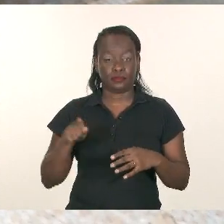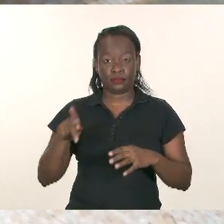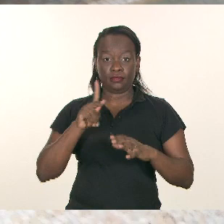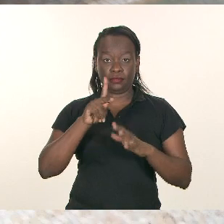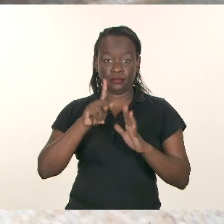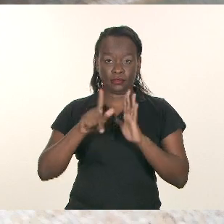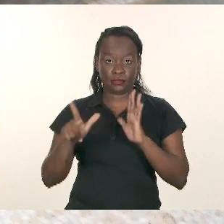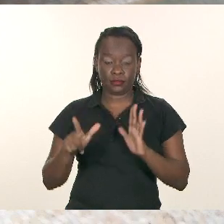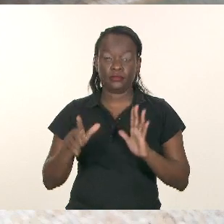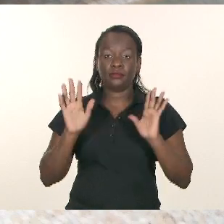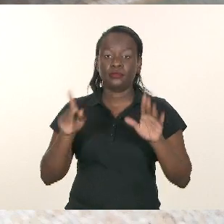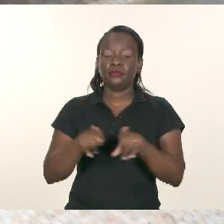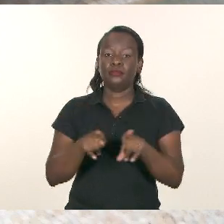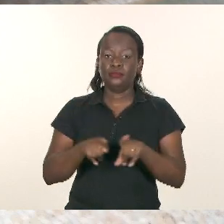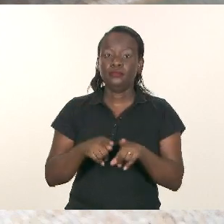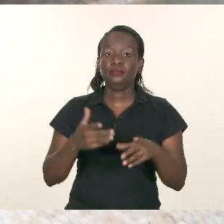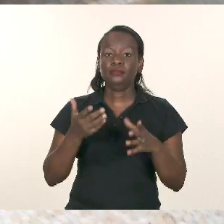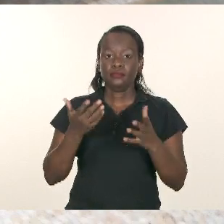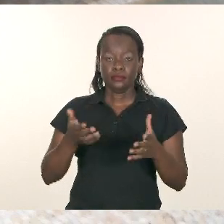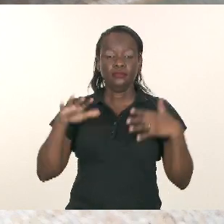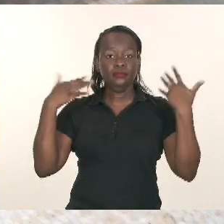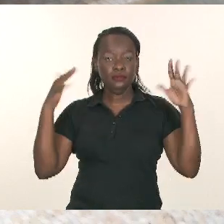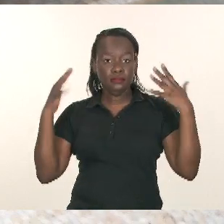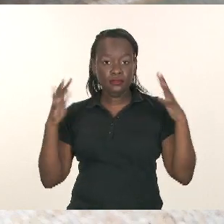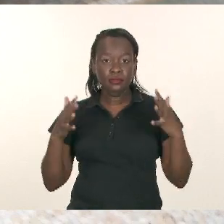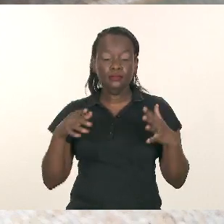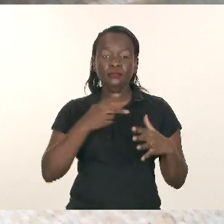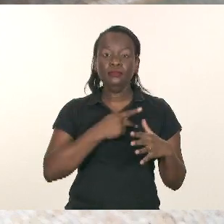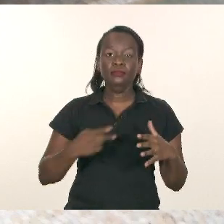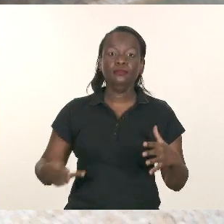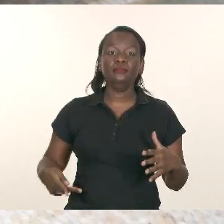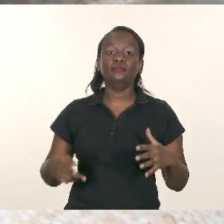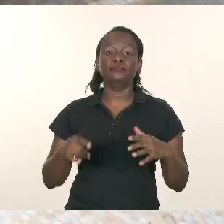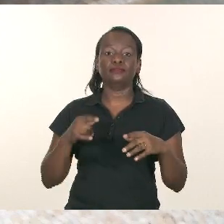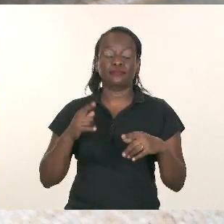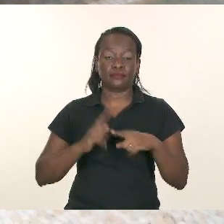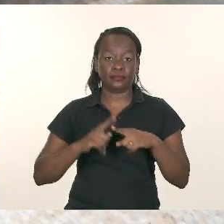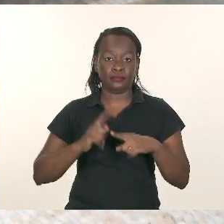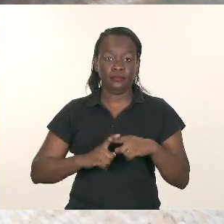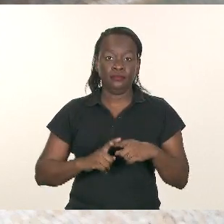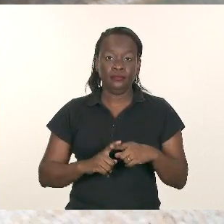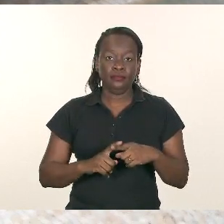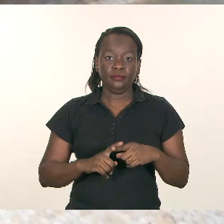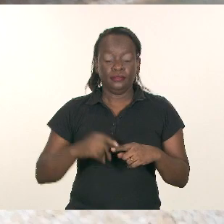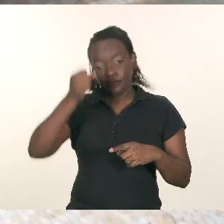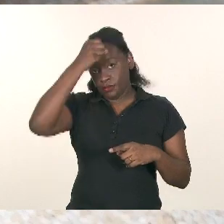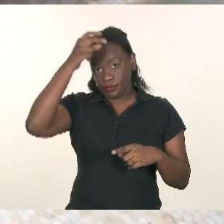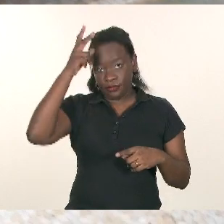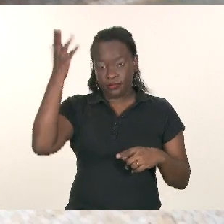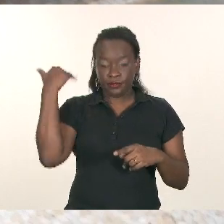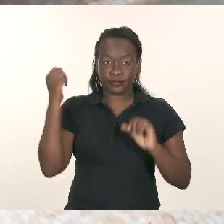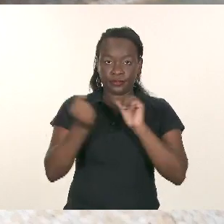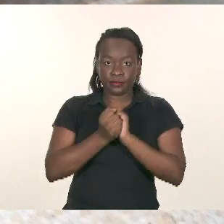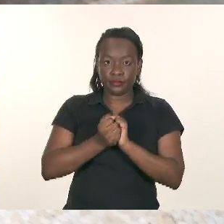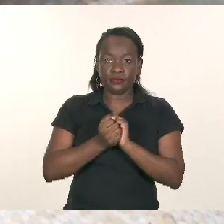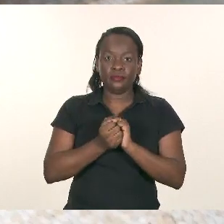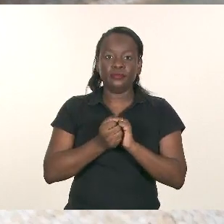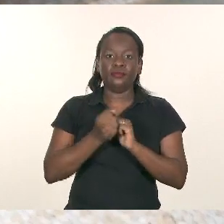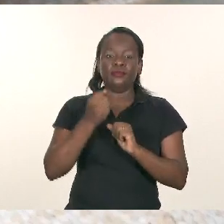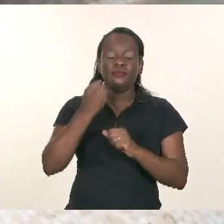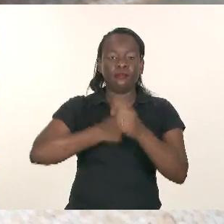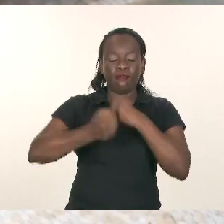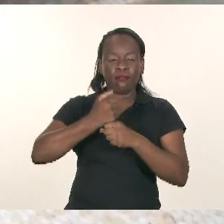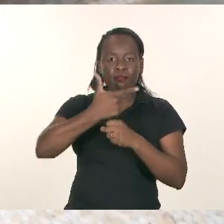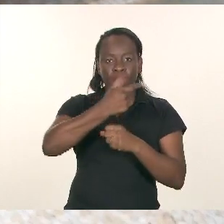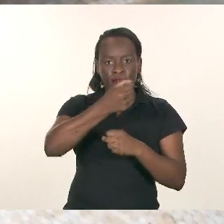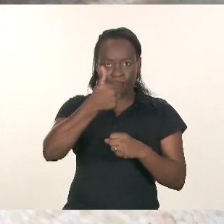projeto de lei, mas também gostaria muito de parabenizá-lo, presidente, que foi prefeito junto comigo durante